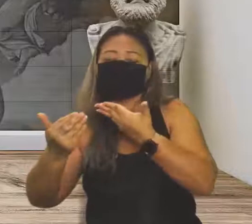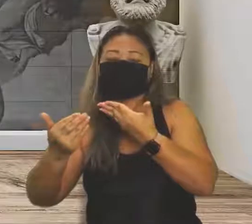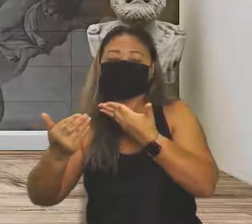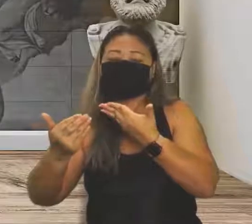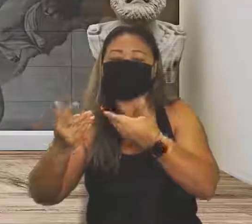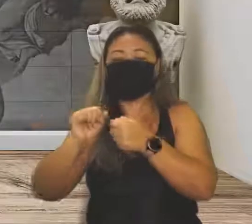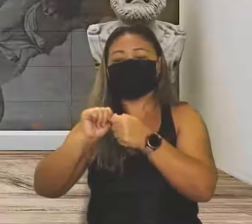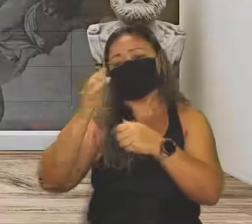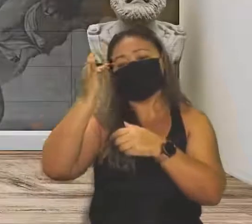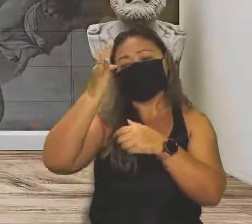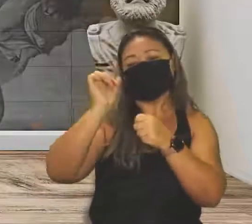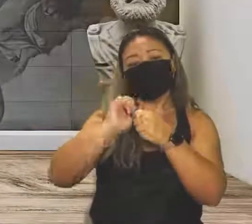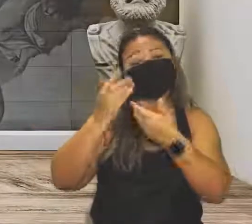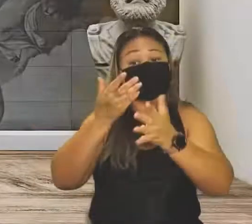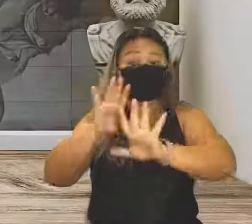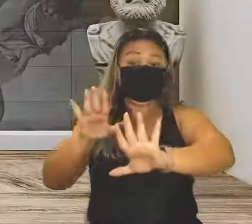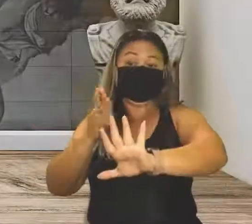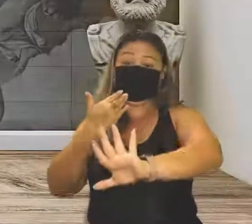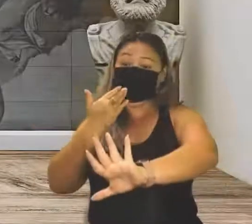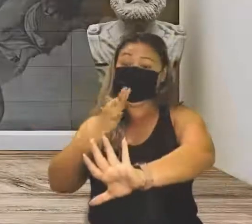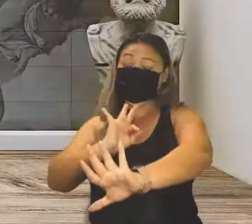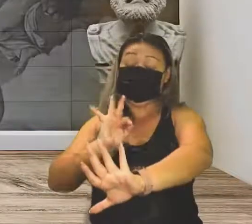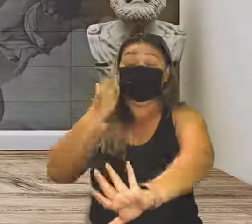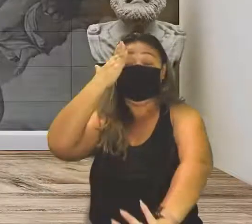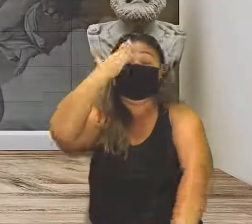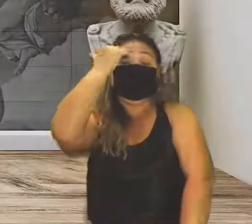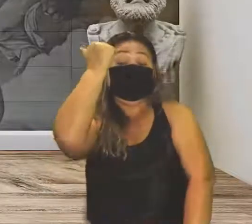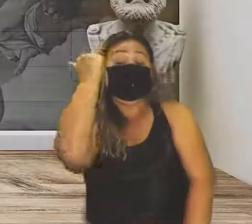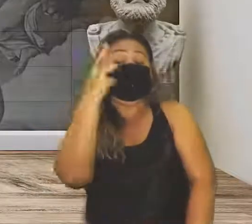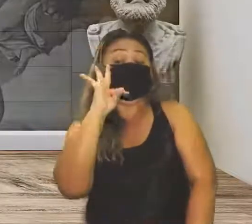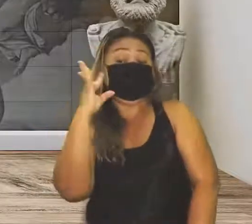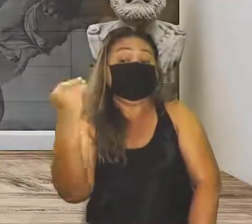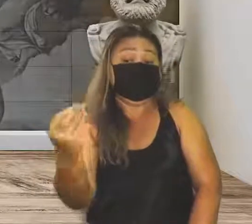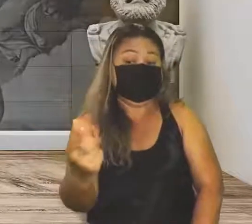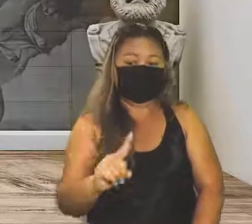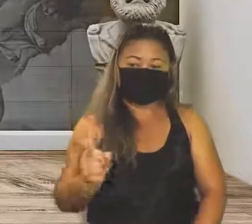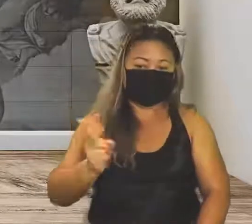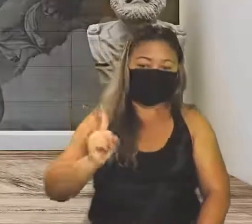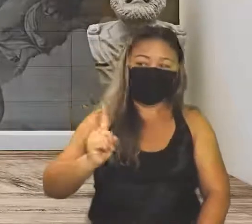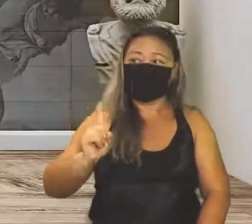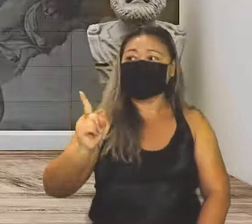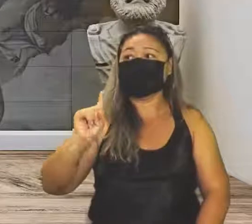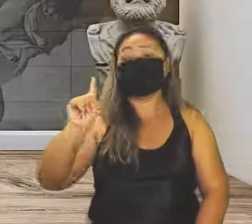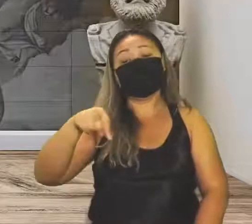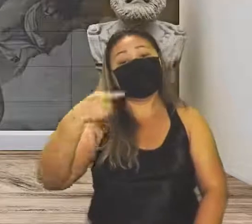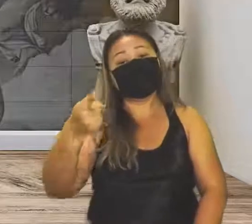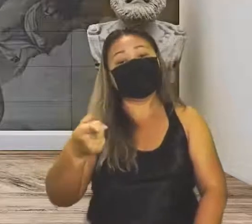eu sou filósofo, não quero diálogo, que eu sei de tudo, não. Não é isso. Você está no